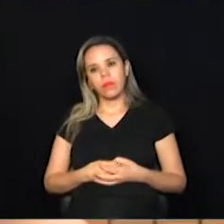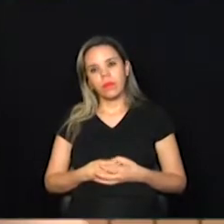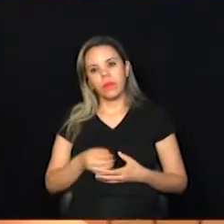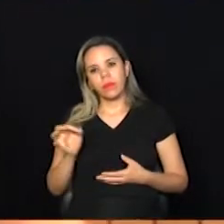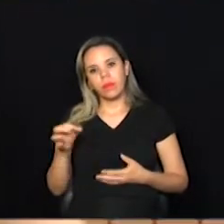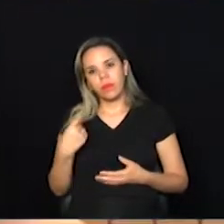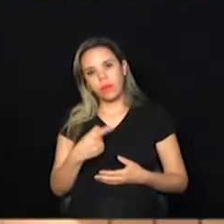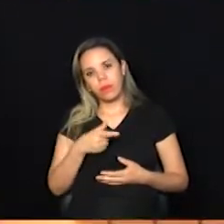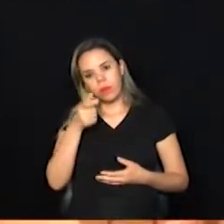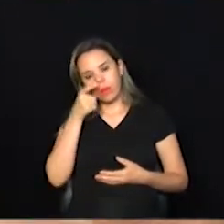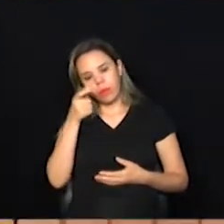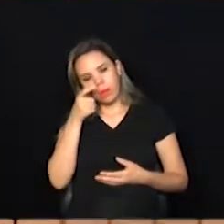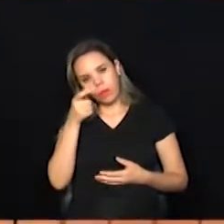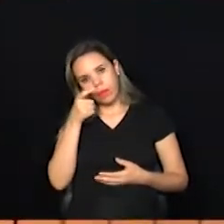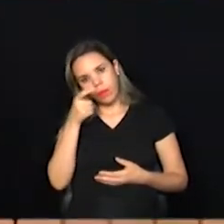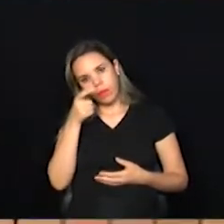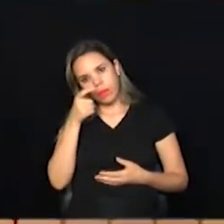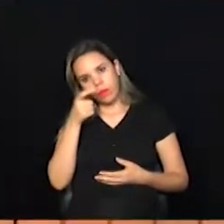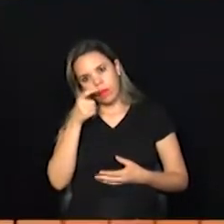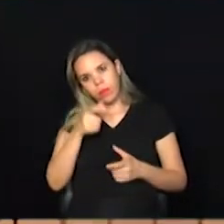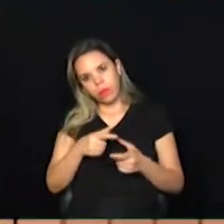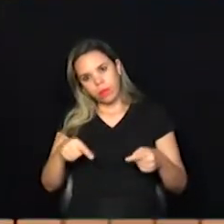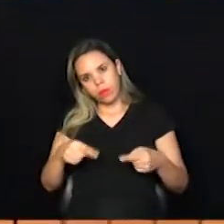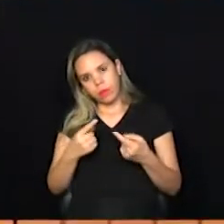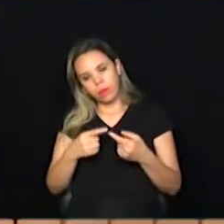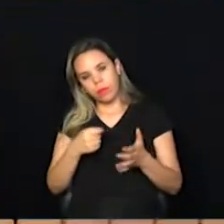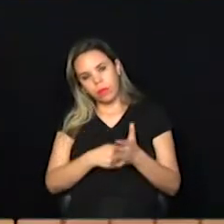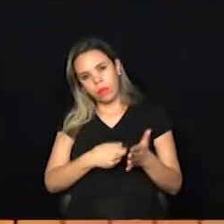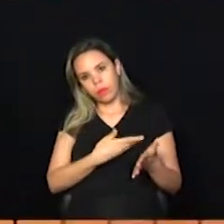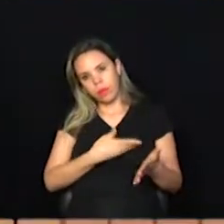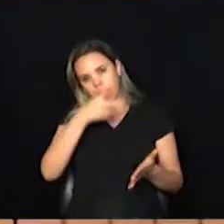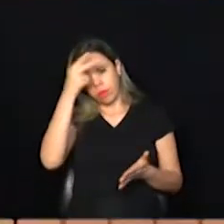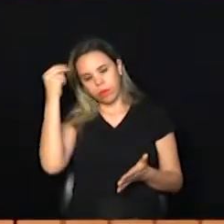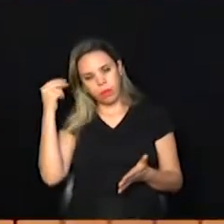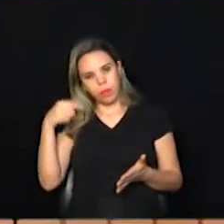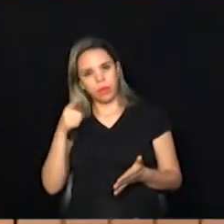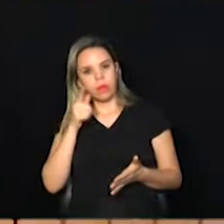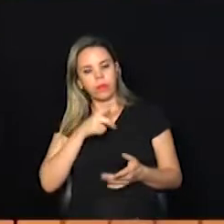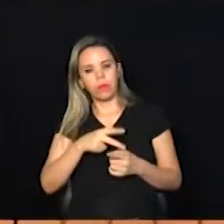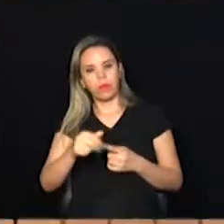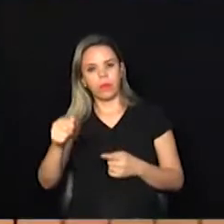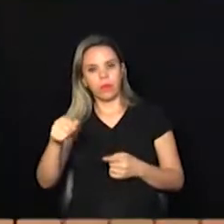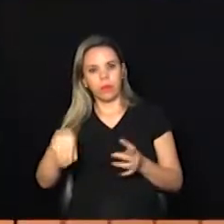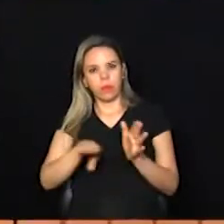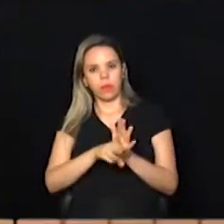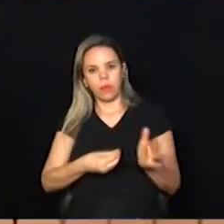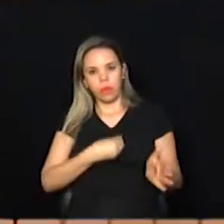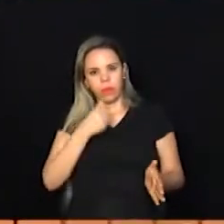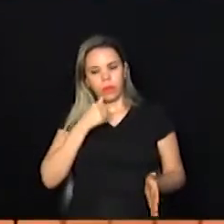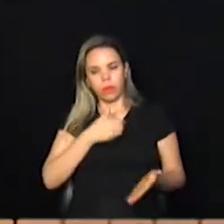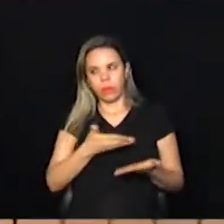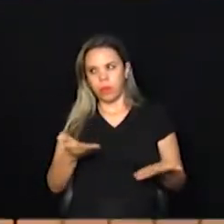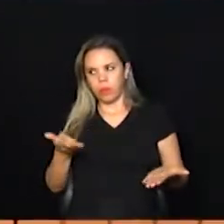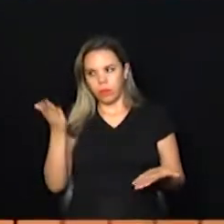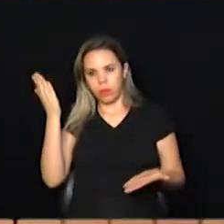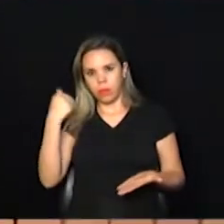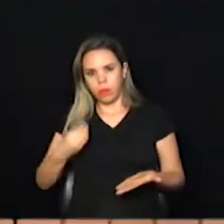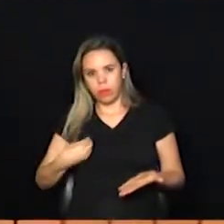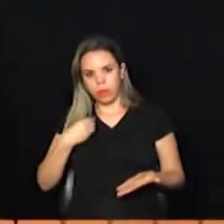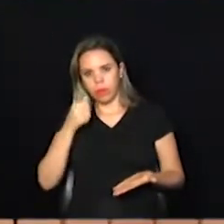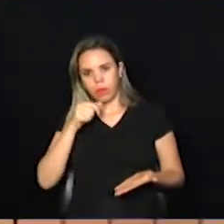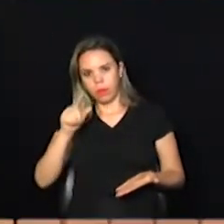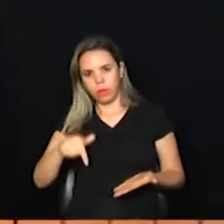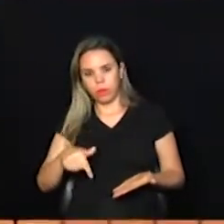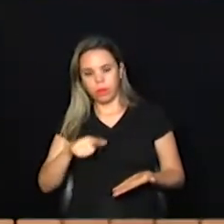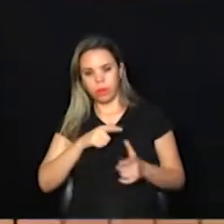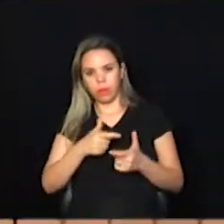quando a gente olha para... O grande desafio é que as políticas públicas, a gente consiga chegar na vida das mulheres. E a gente sabe que a vida da mulher, ela